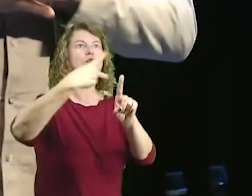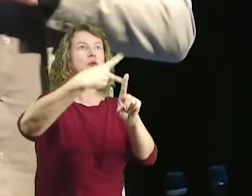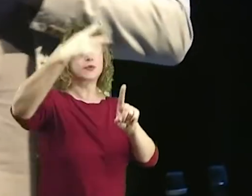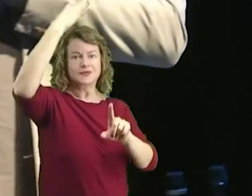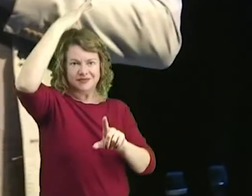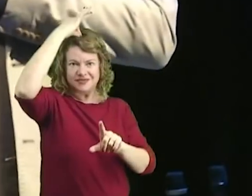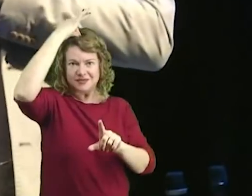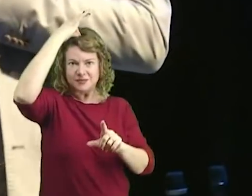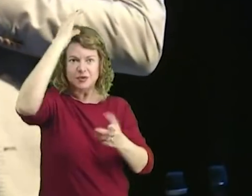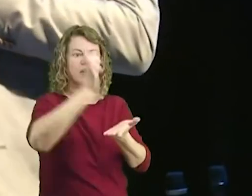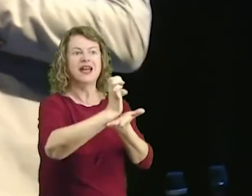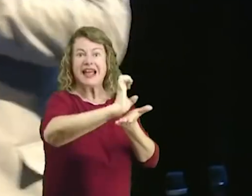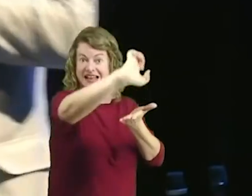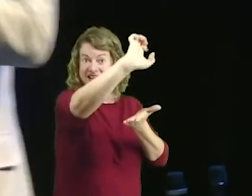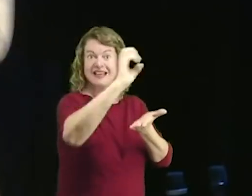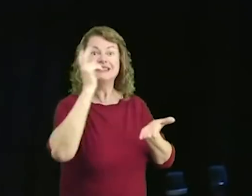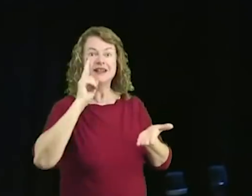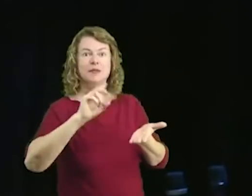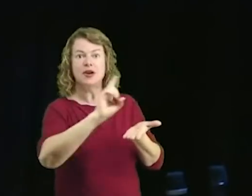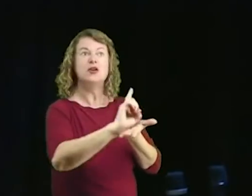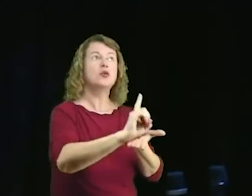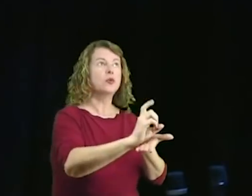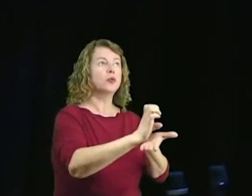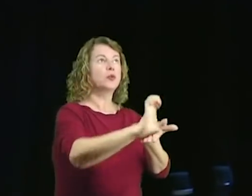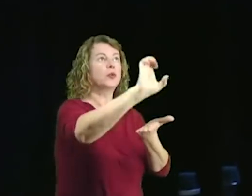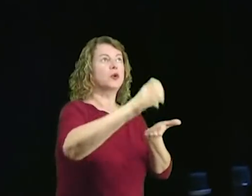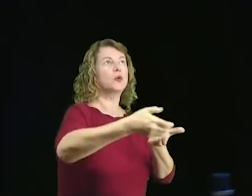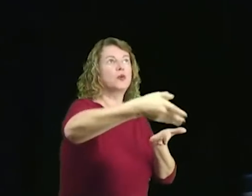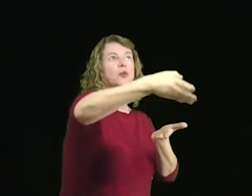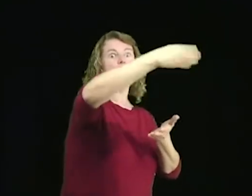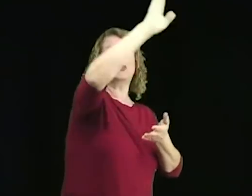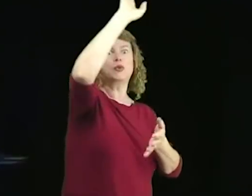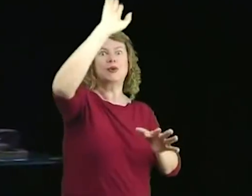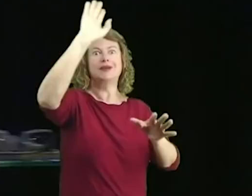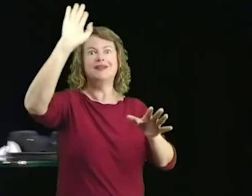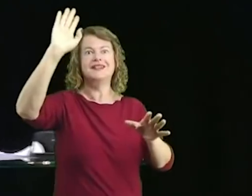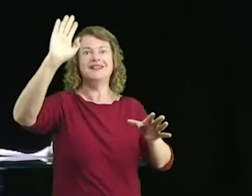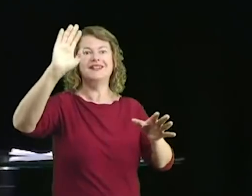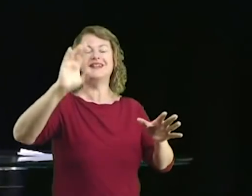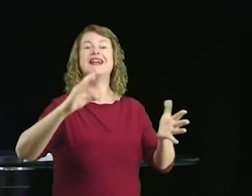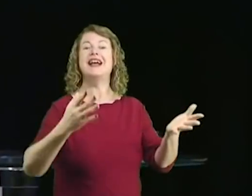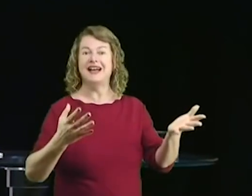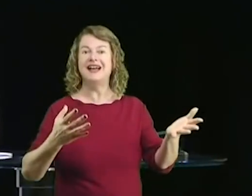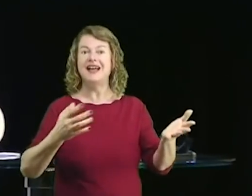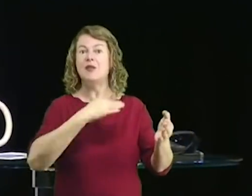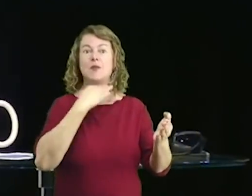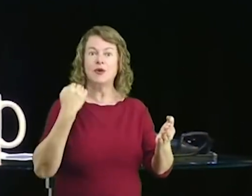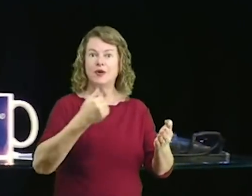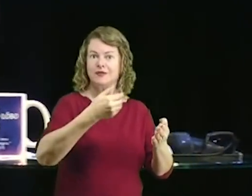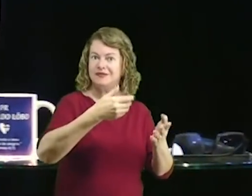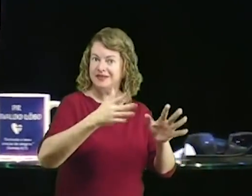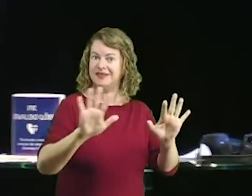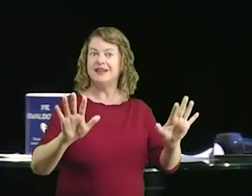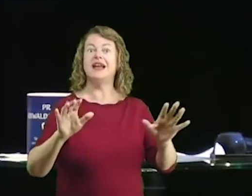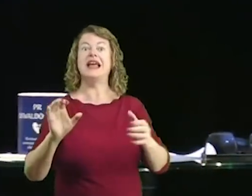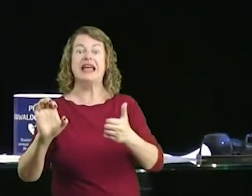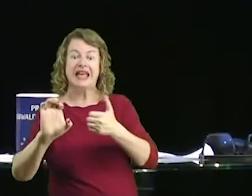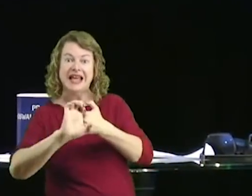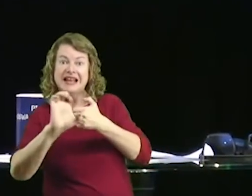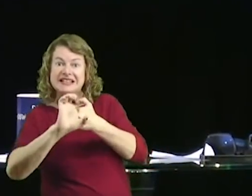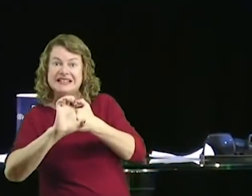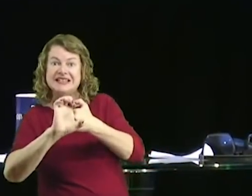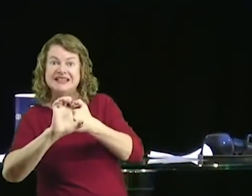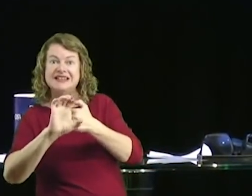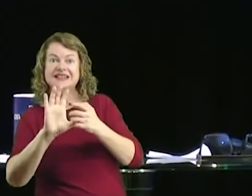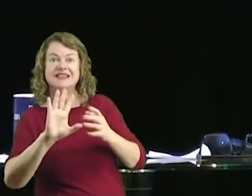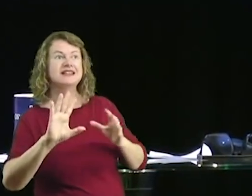de primeiro livro de Reis até o capítulo 14, que é quando Eliseu morre, você vai ver que ele multiplica o